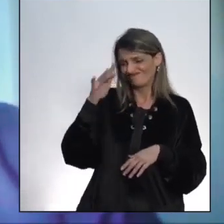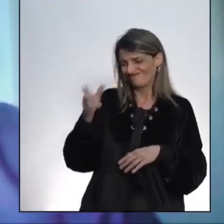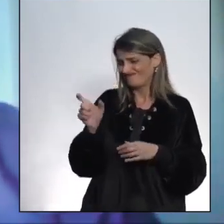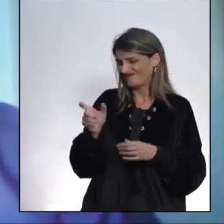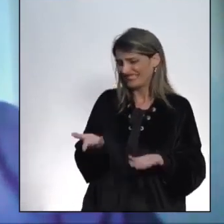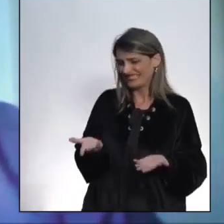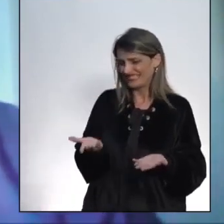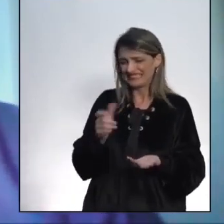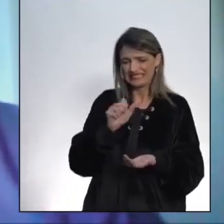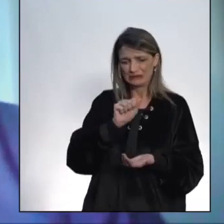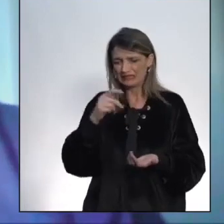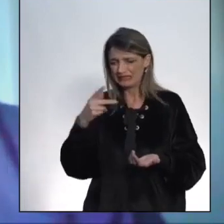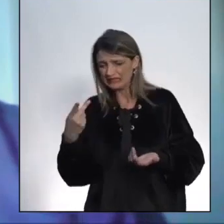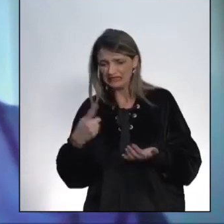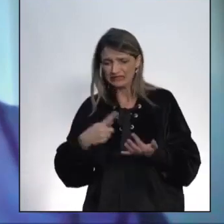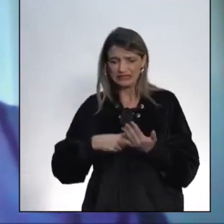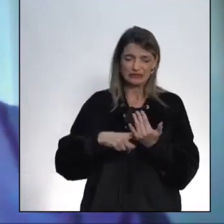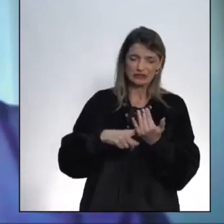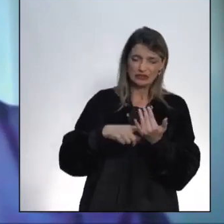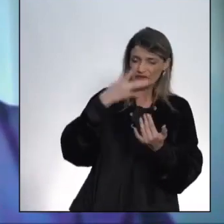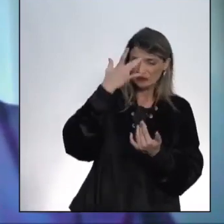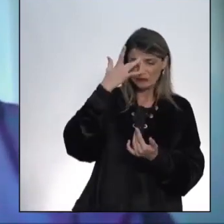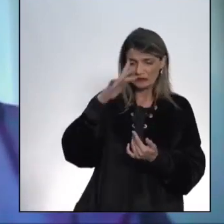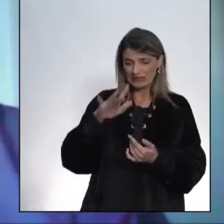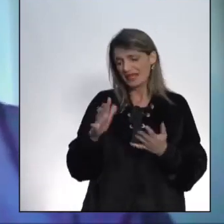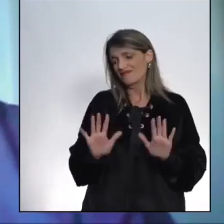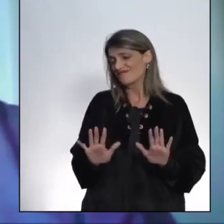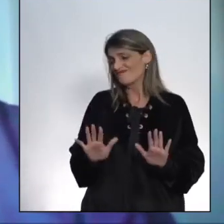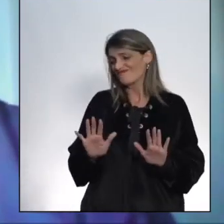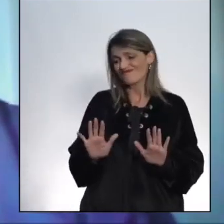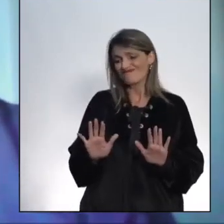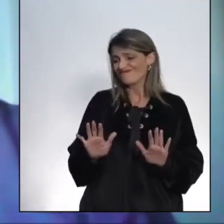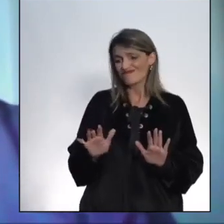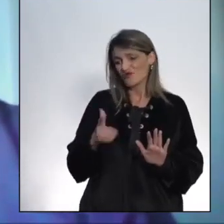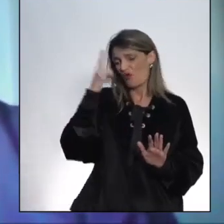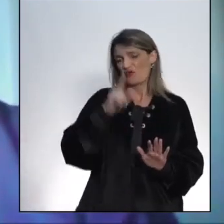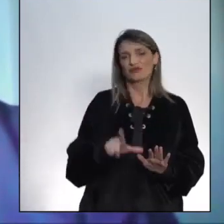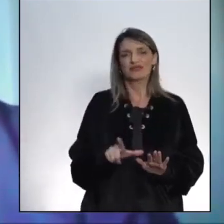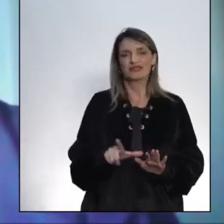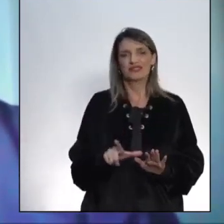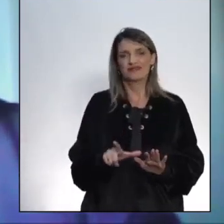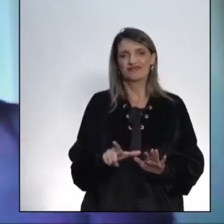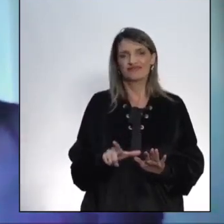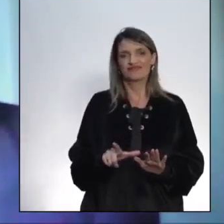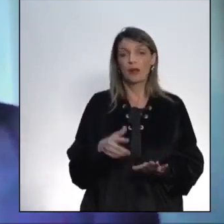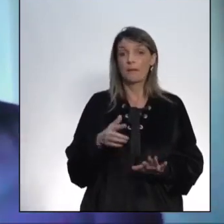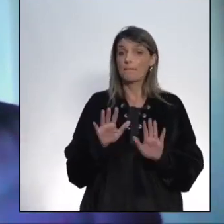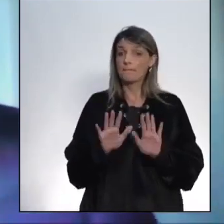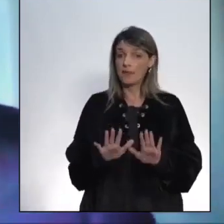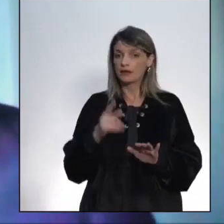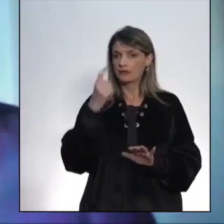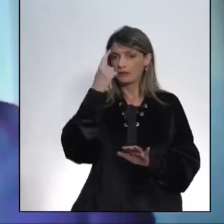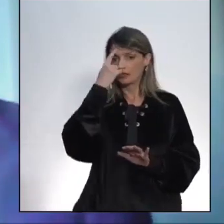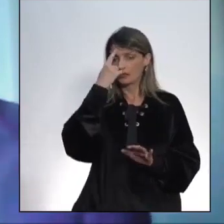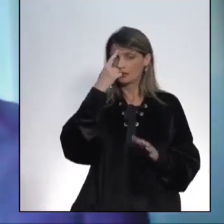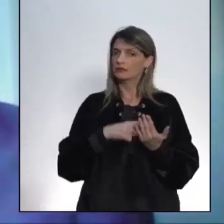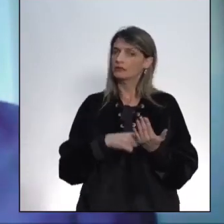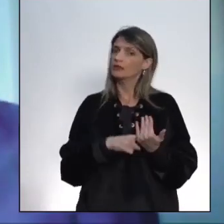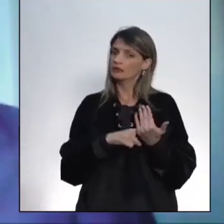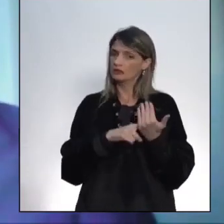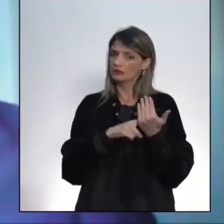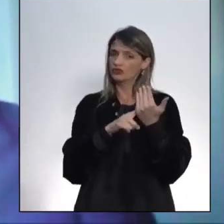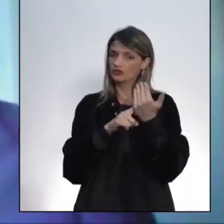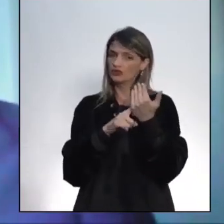dou conta daquilo tudo, que eu não vou conseguir, né? Mas eu acho que, pensando em tecnologia, novamente, eu